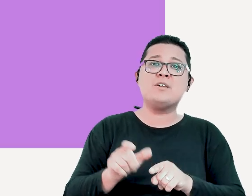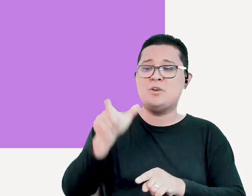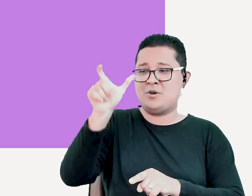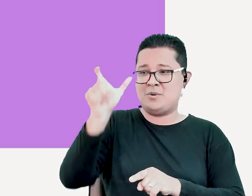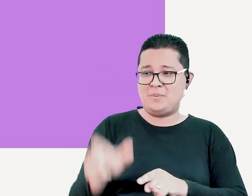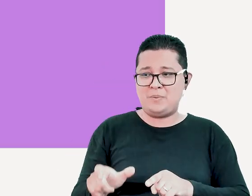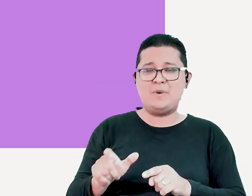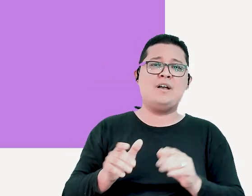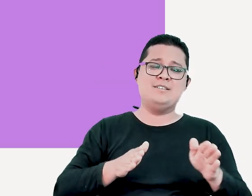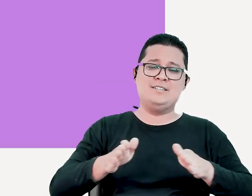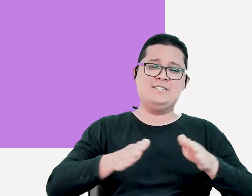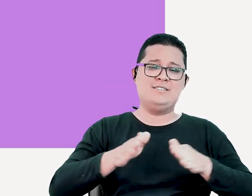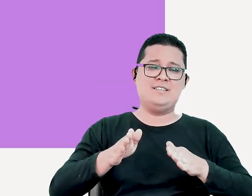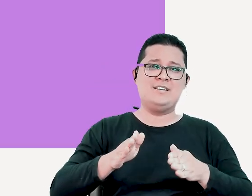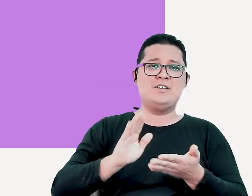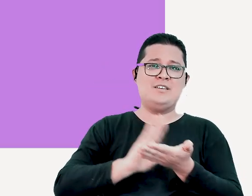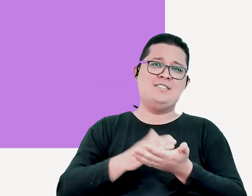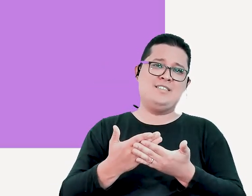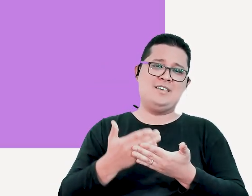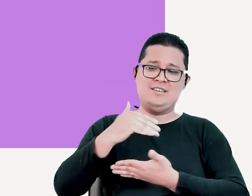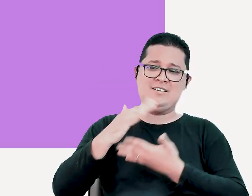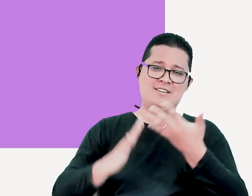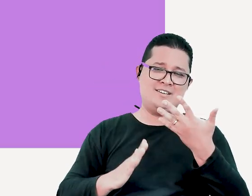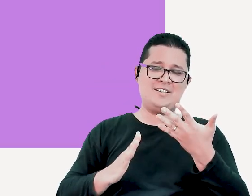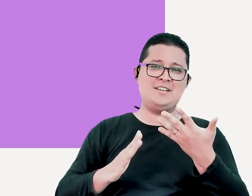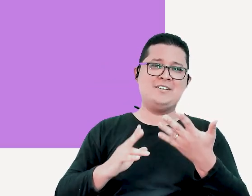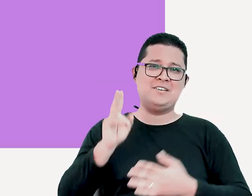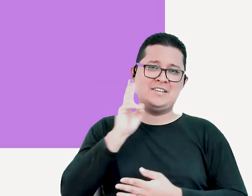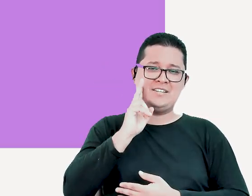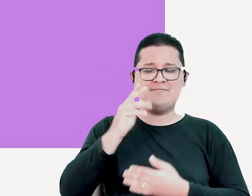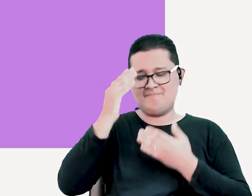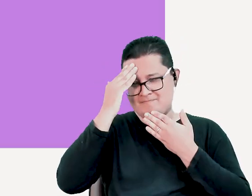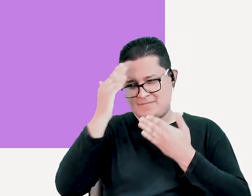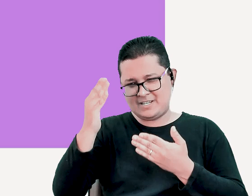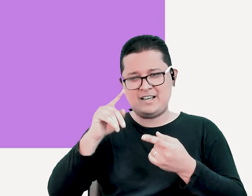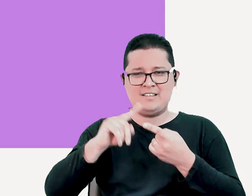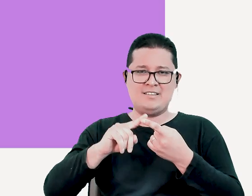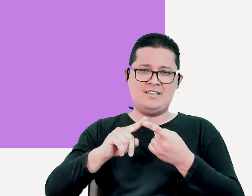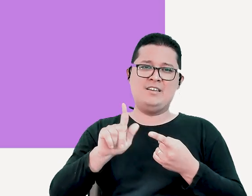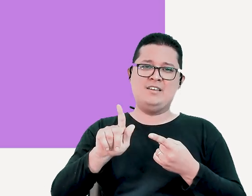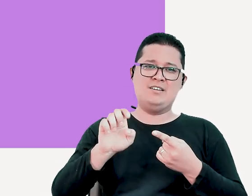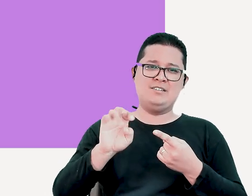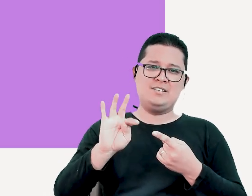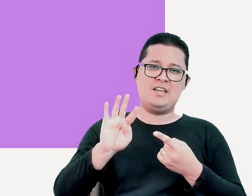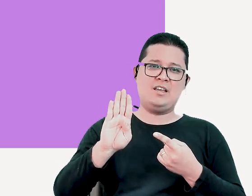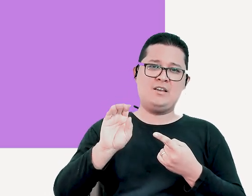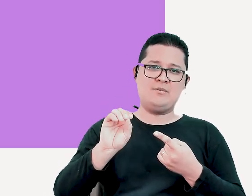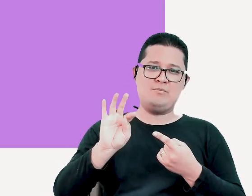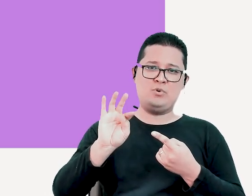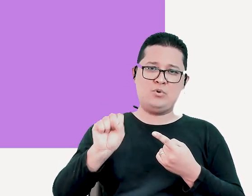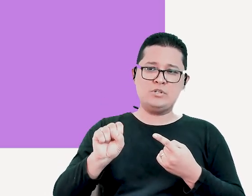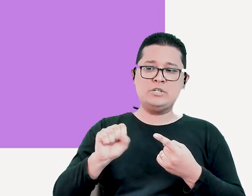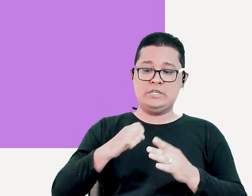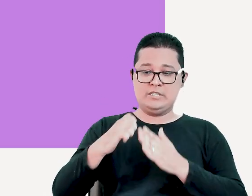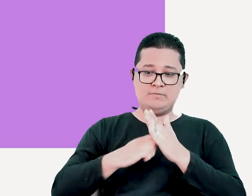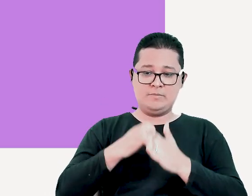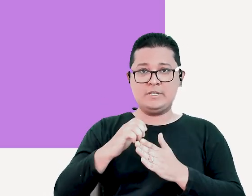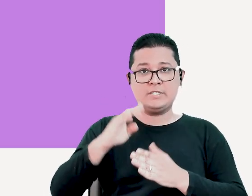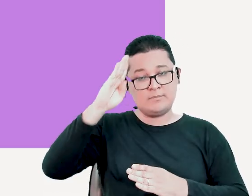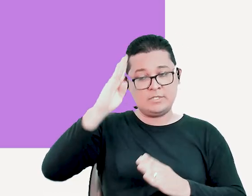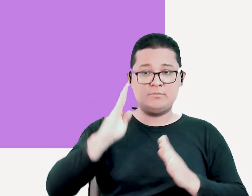Vinícius. Então, muito obrigada, GetBots. GetBots é uma empresa especialista em chatbots personalizados. Tem uma